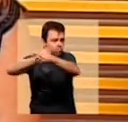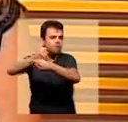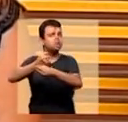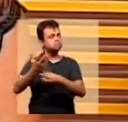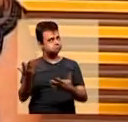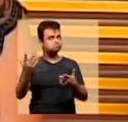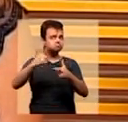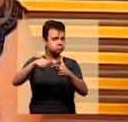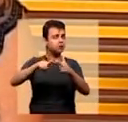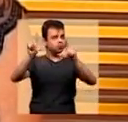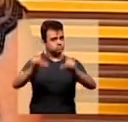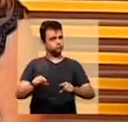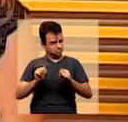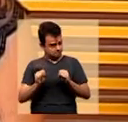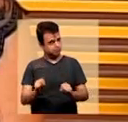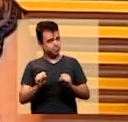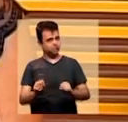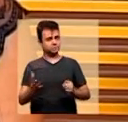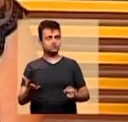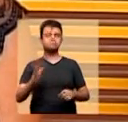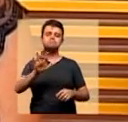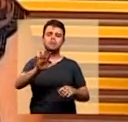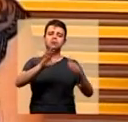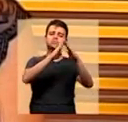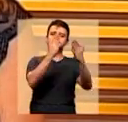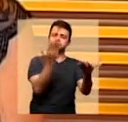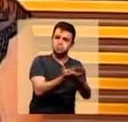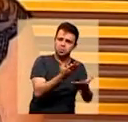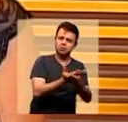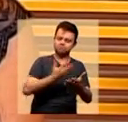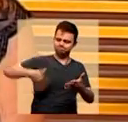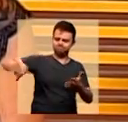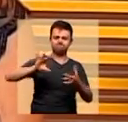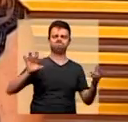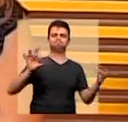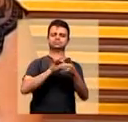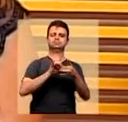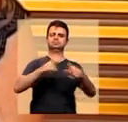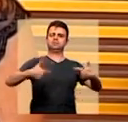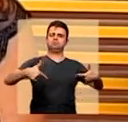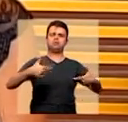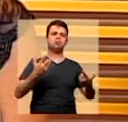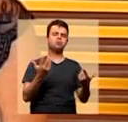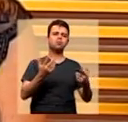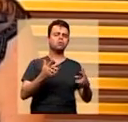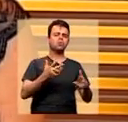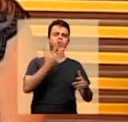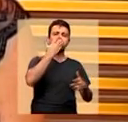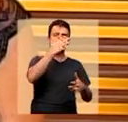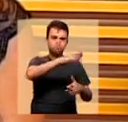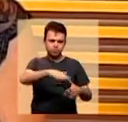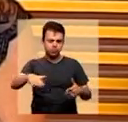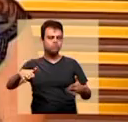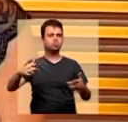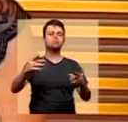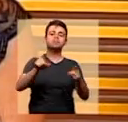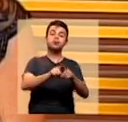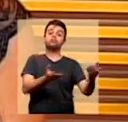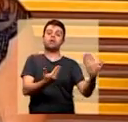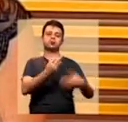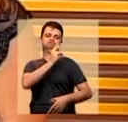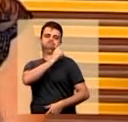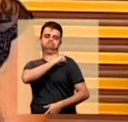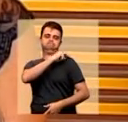resolver. Mas é preciso, assim, um trabalho efetivo de educação para o trânsito. Nós trabalhamos também com o ensino médio, com